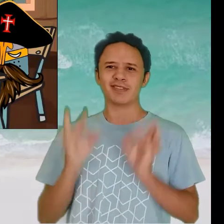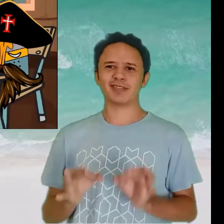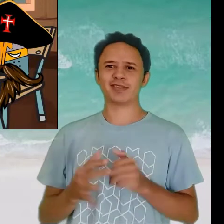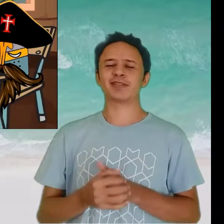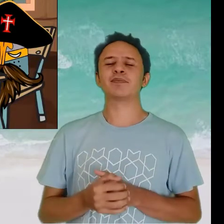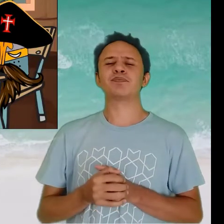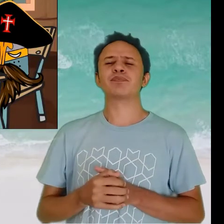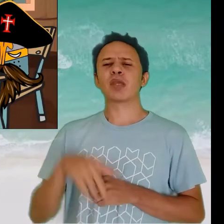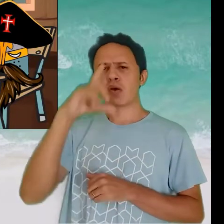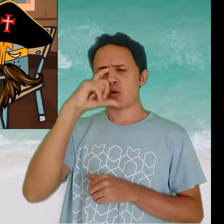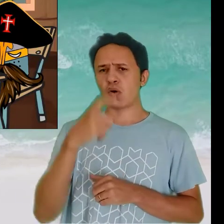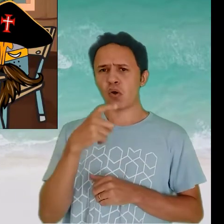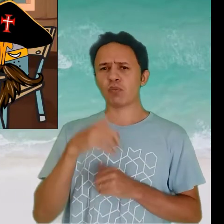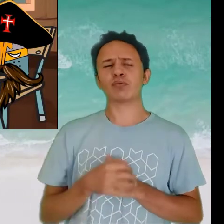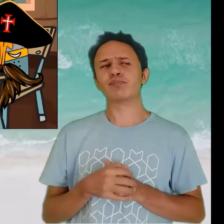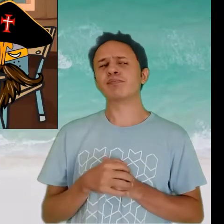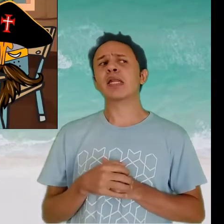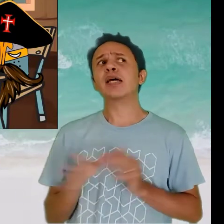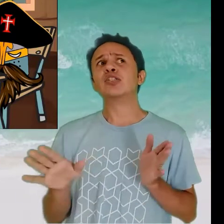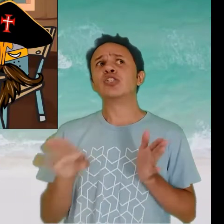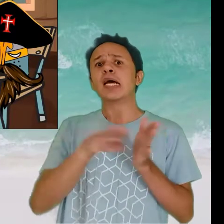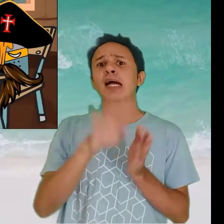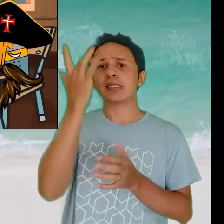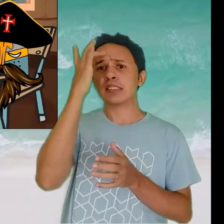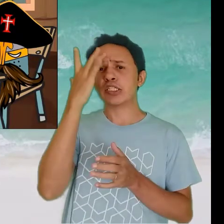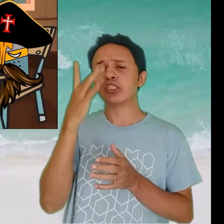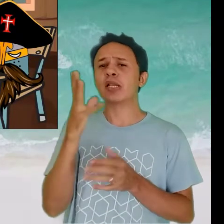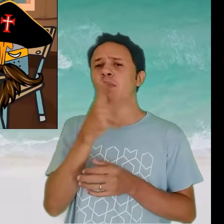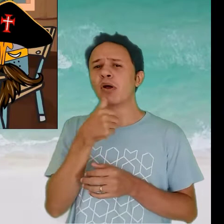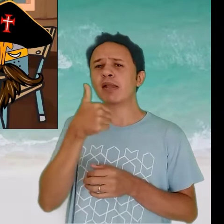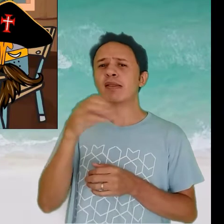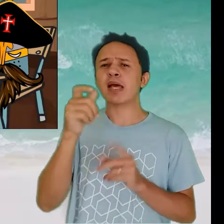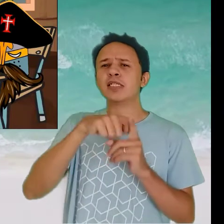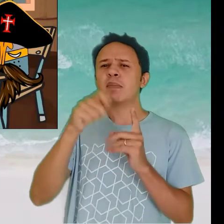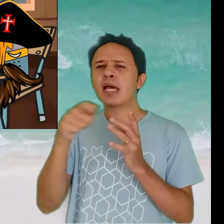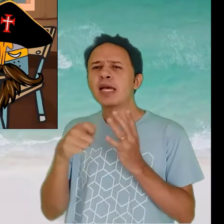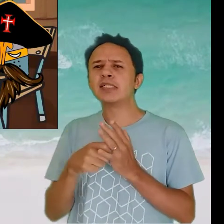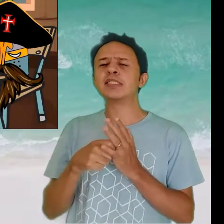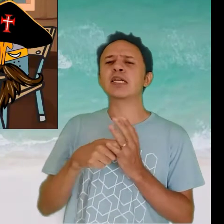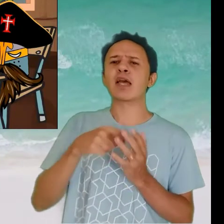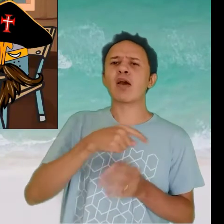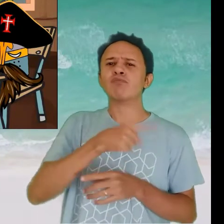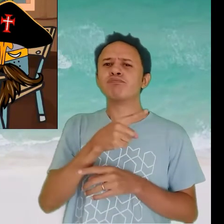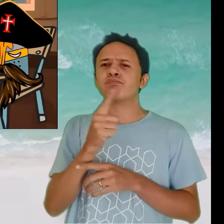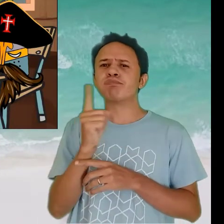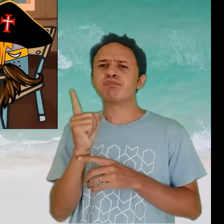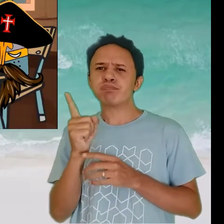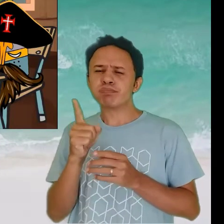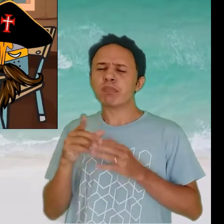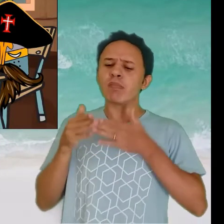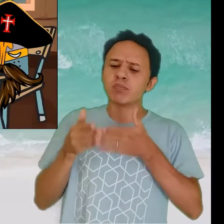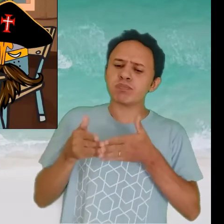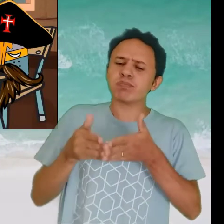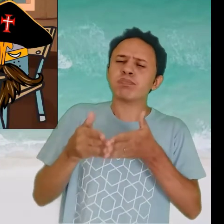Muito bem. Colombo, para chegar nas Índias em 10 meses, em que velocidade constante